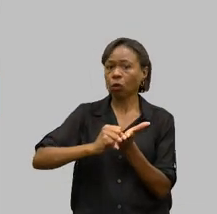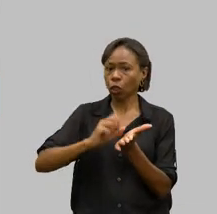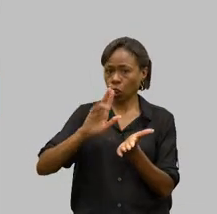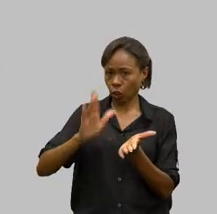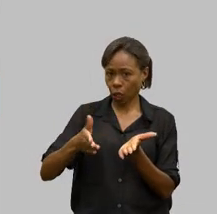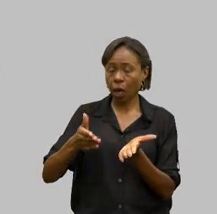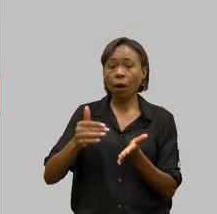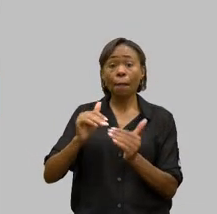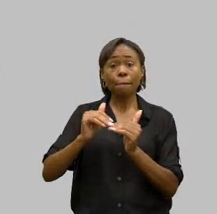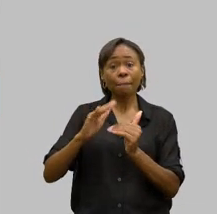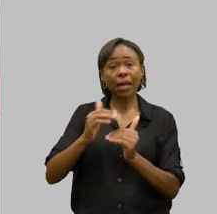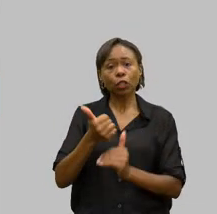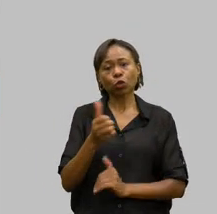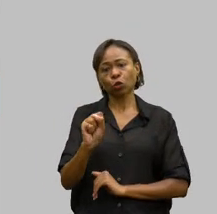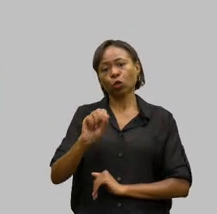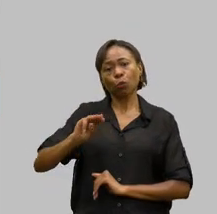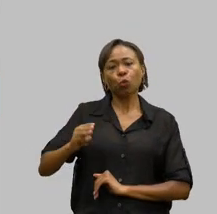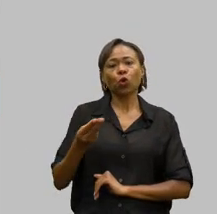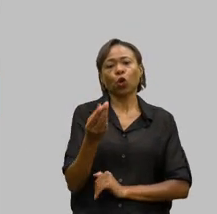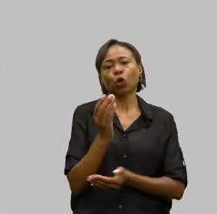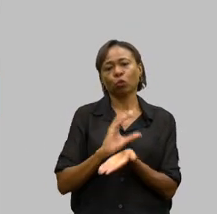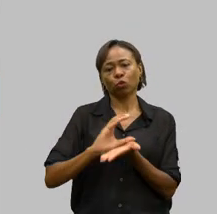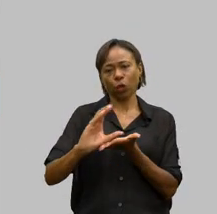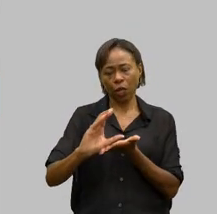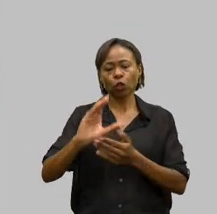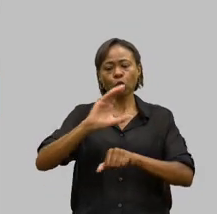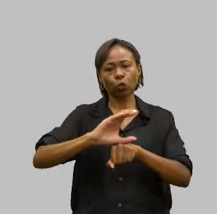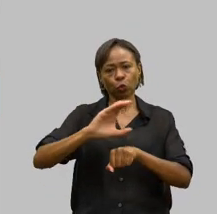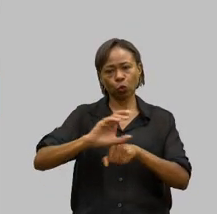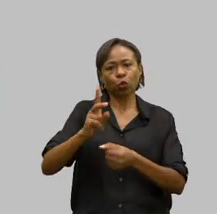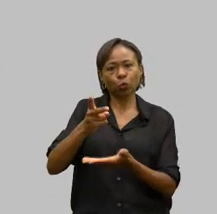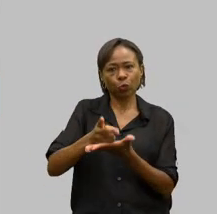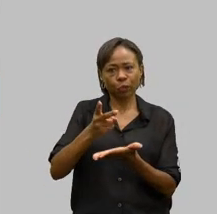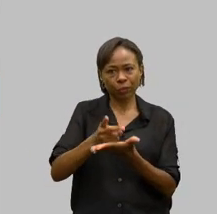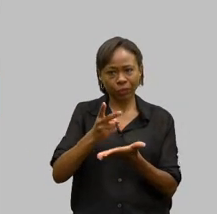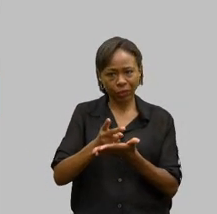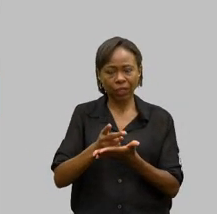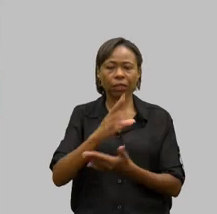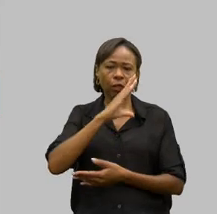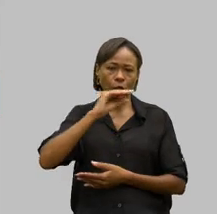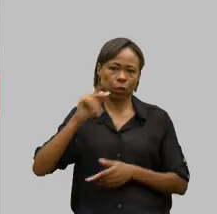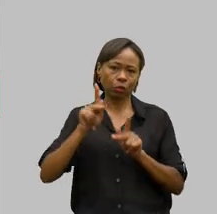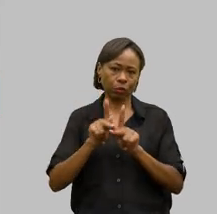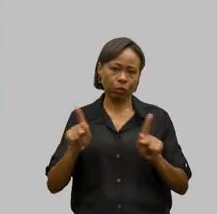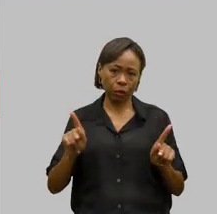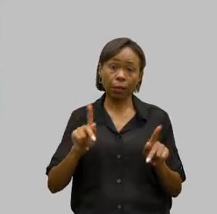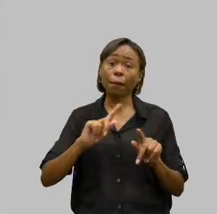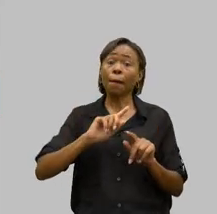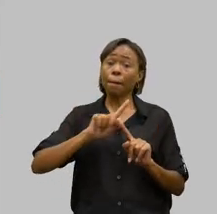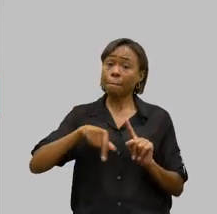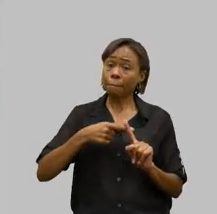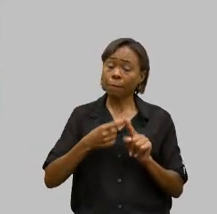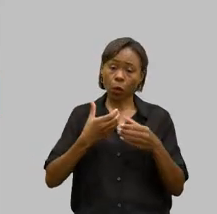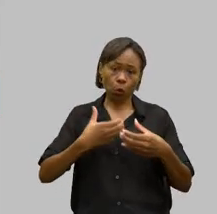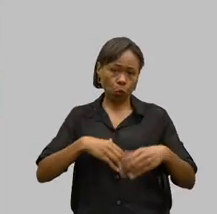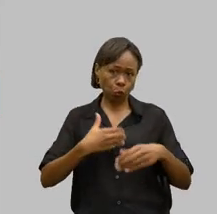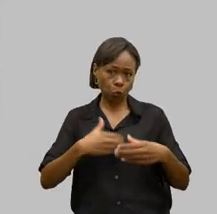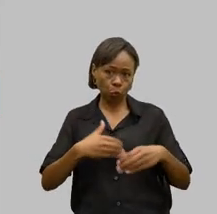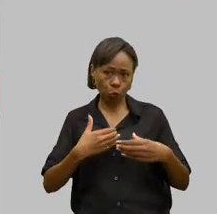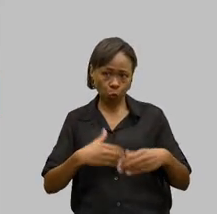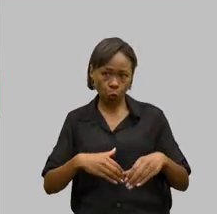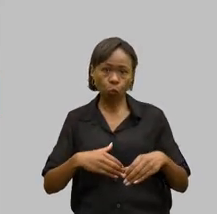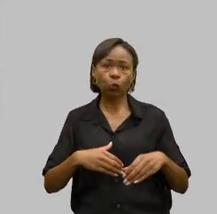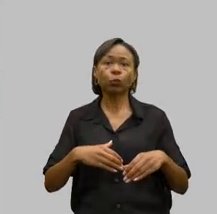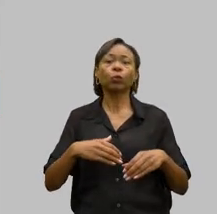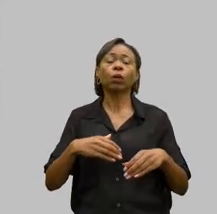mais 18 milhões na formação continuada dos nossos servidores. Além disso, concurso público, nós instauramos